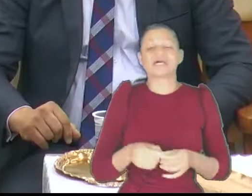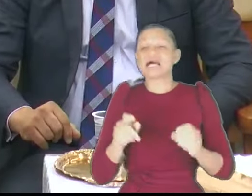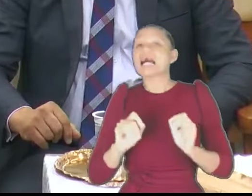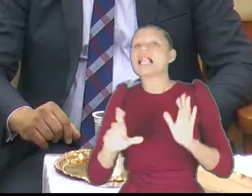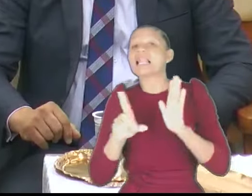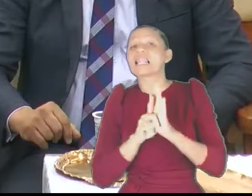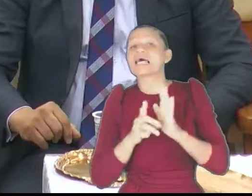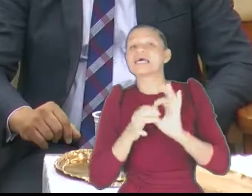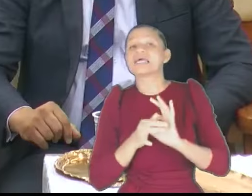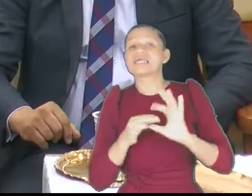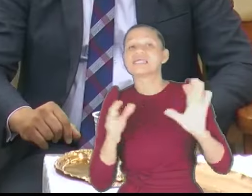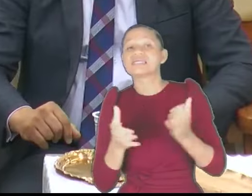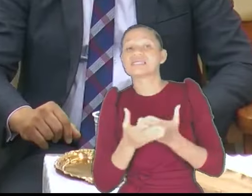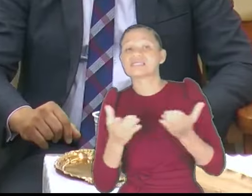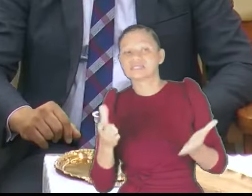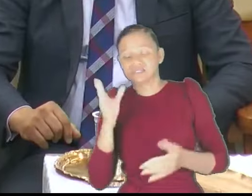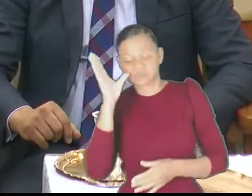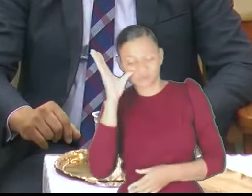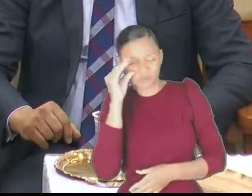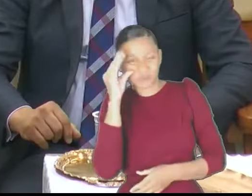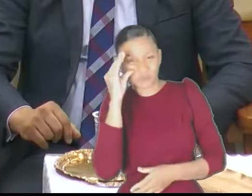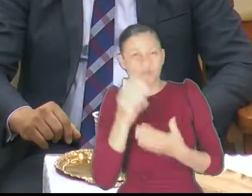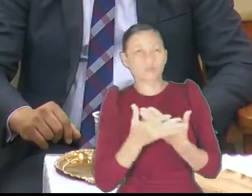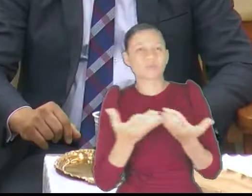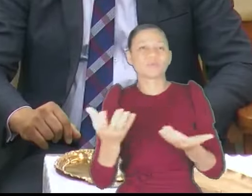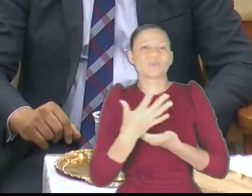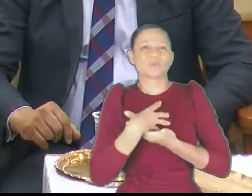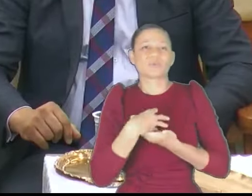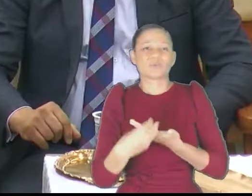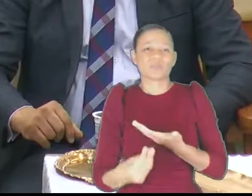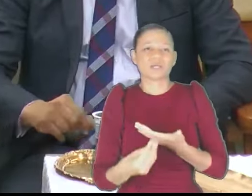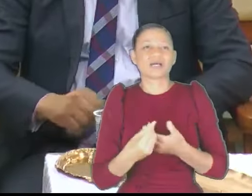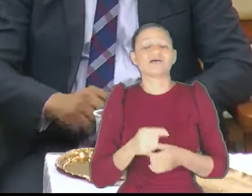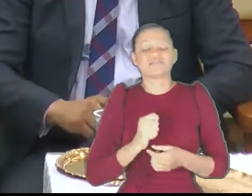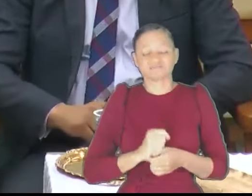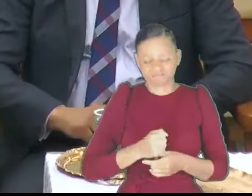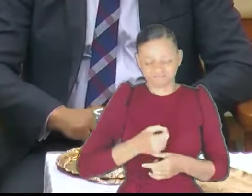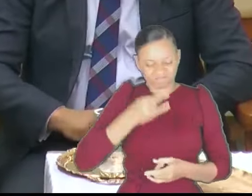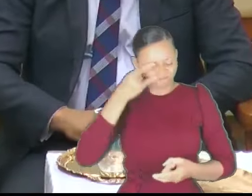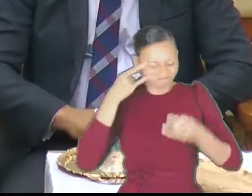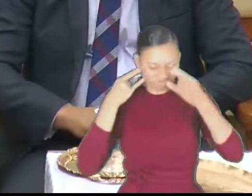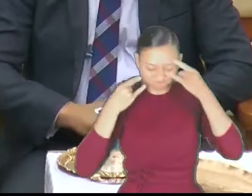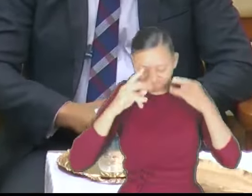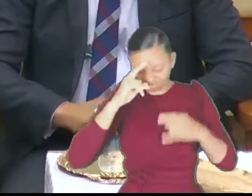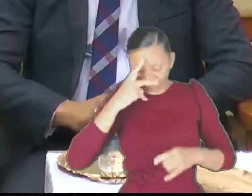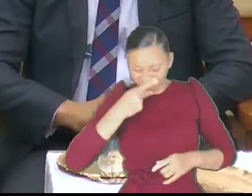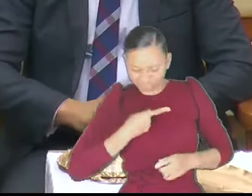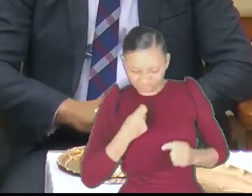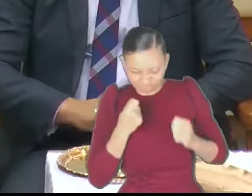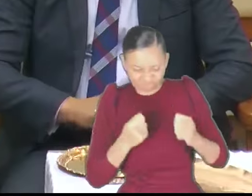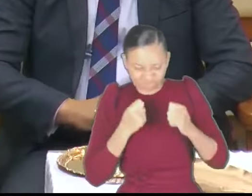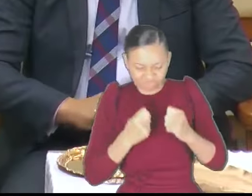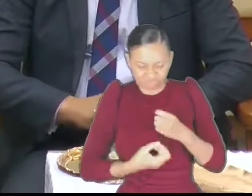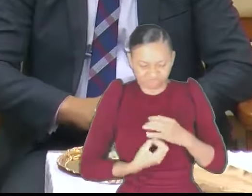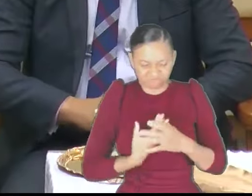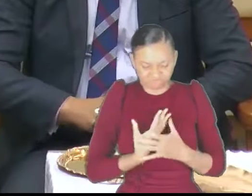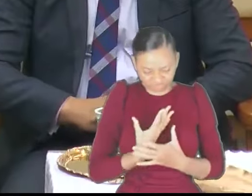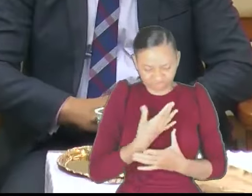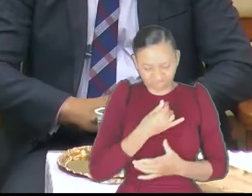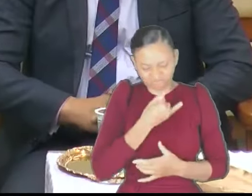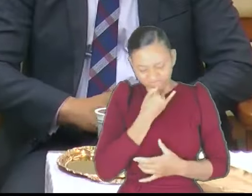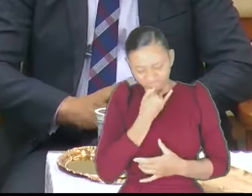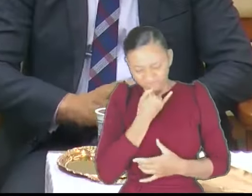liberalidade. Agora, aqui tem algo curioso. Diga comigo assim: a avareza gera tristeza e te tira